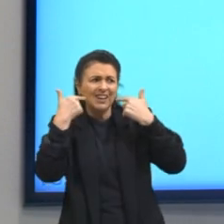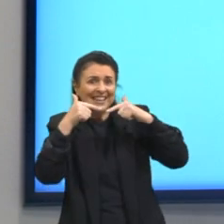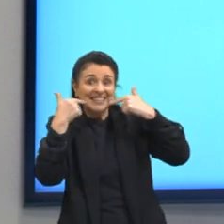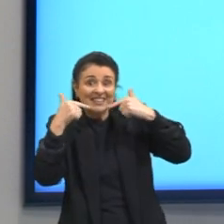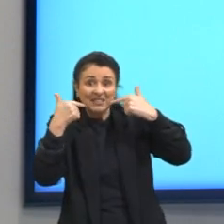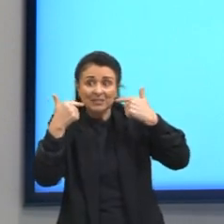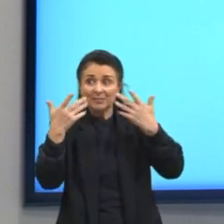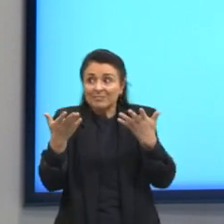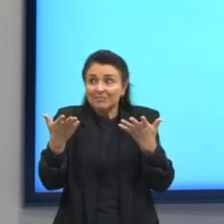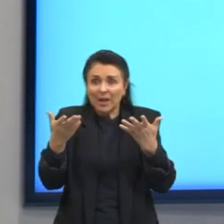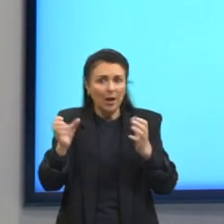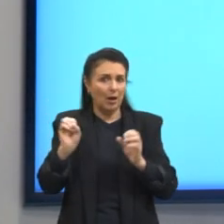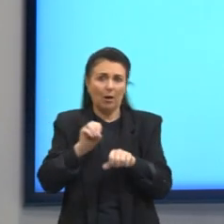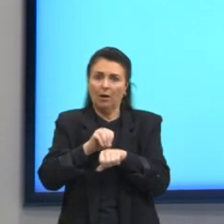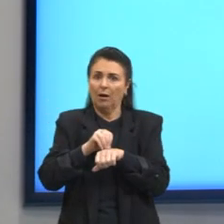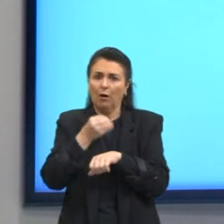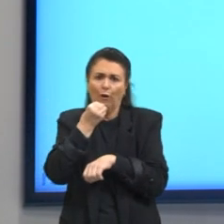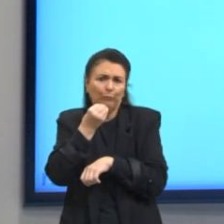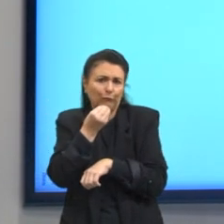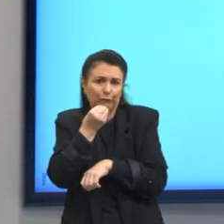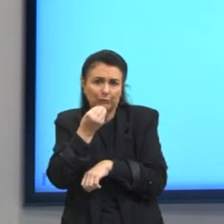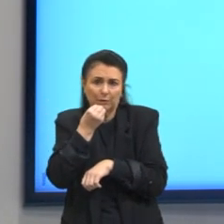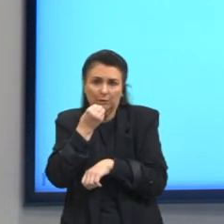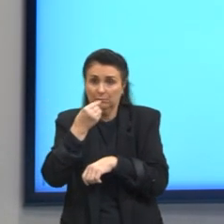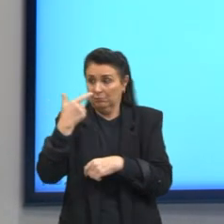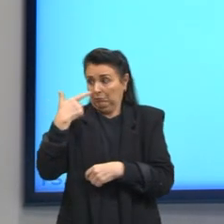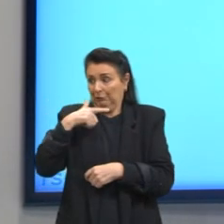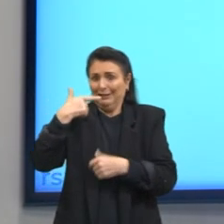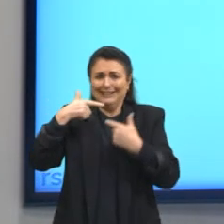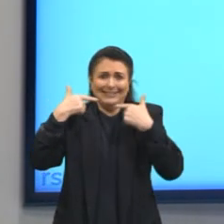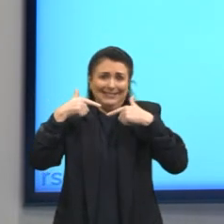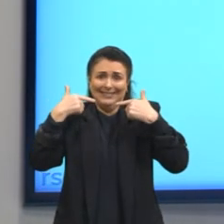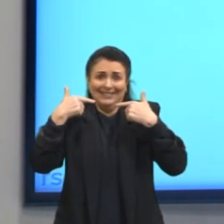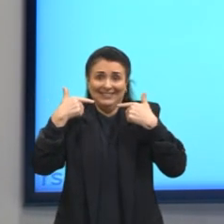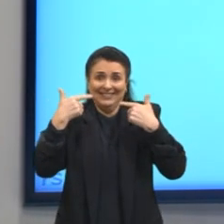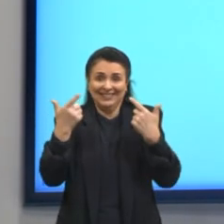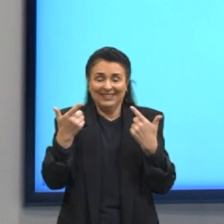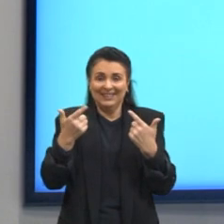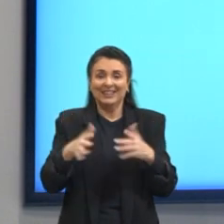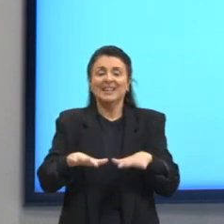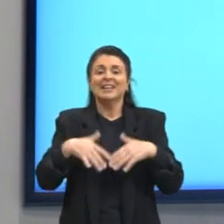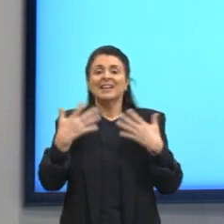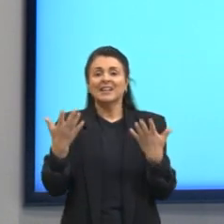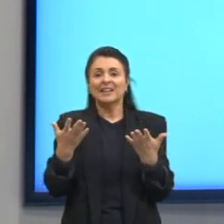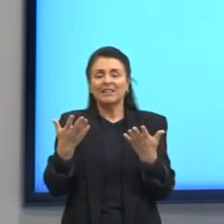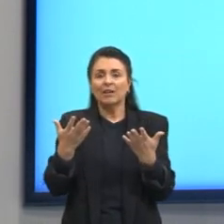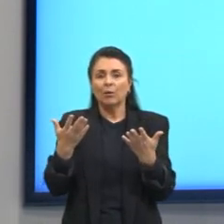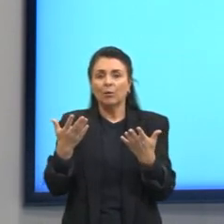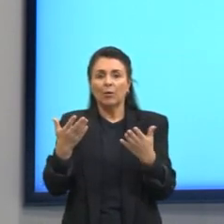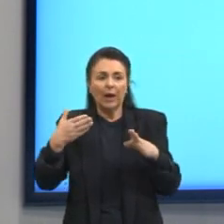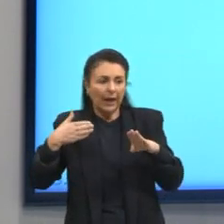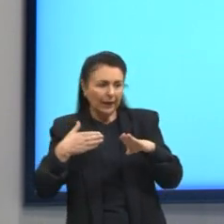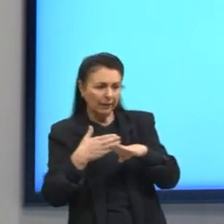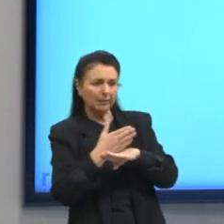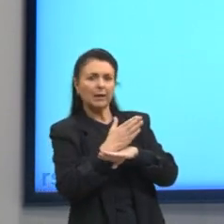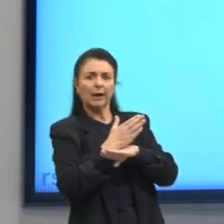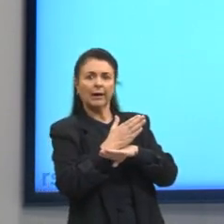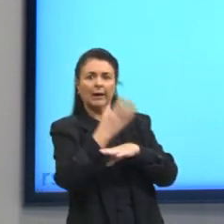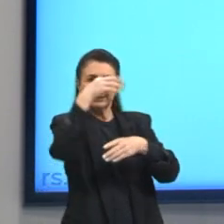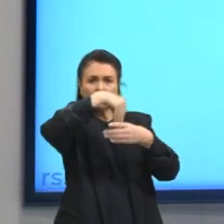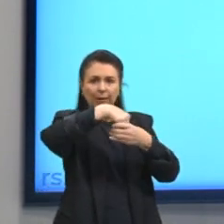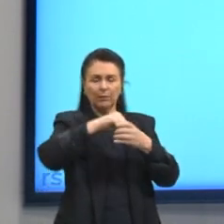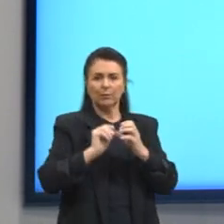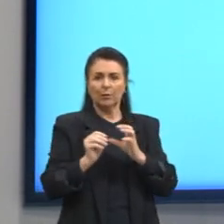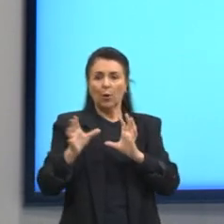RZO há outros exemplos aqui entrar para dentro ela